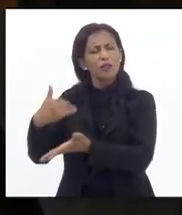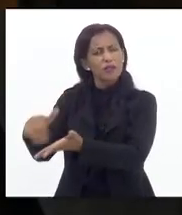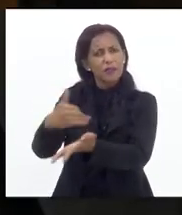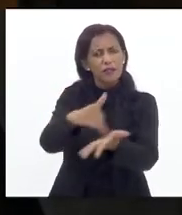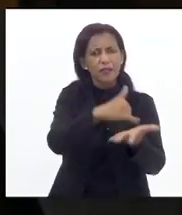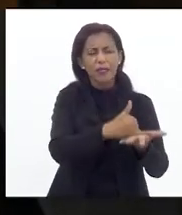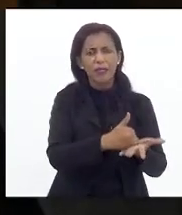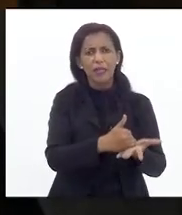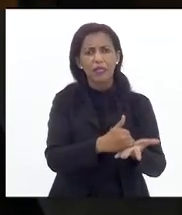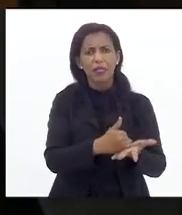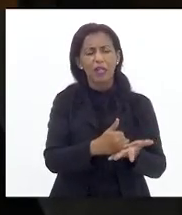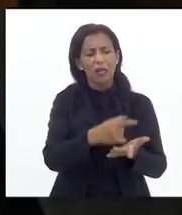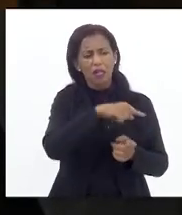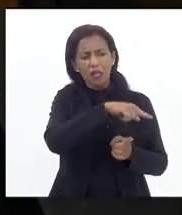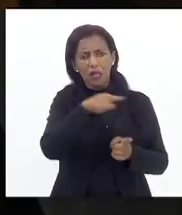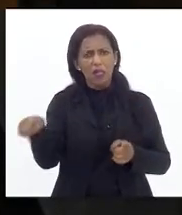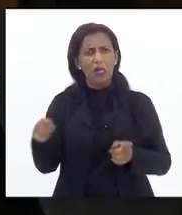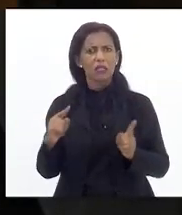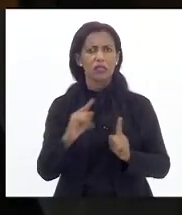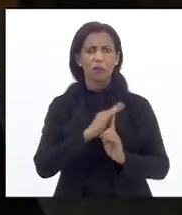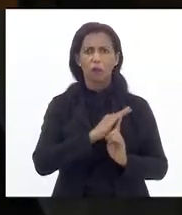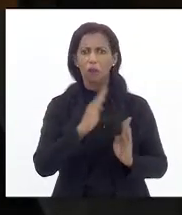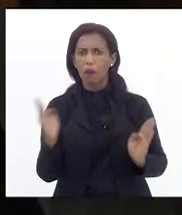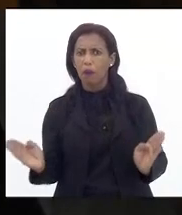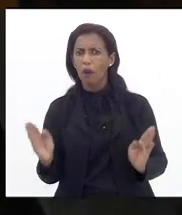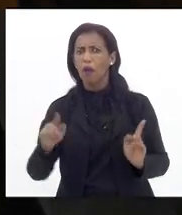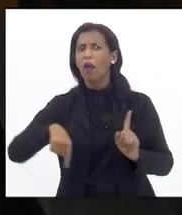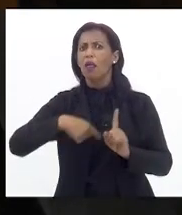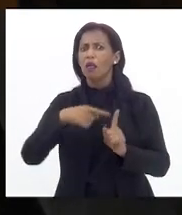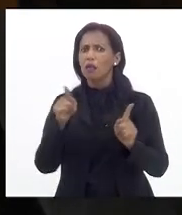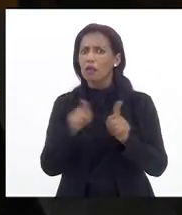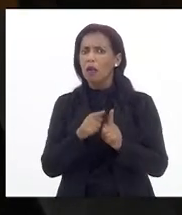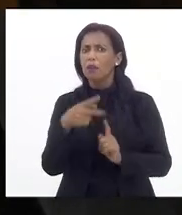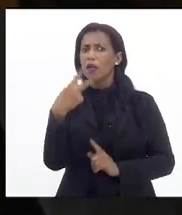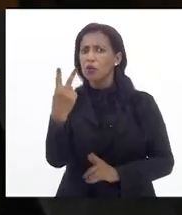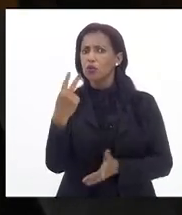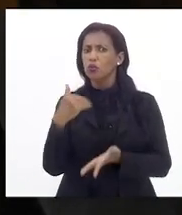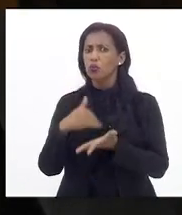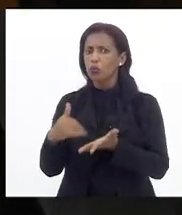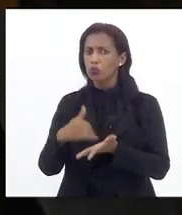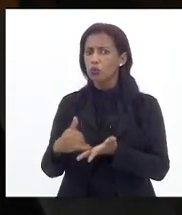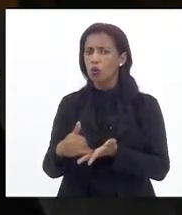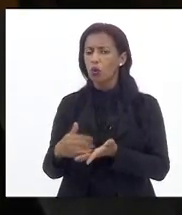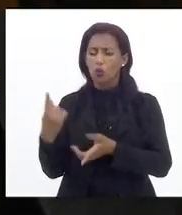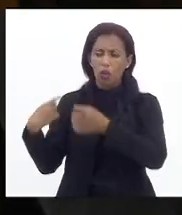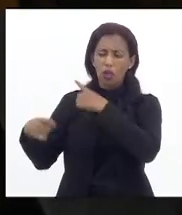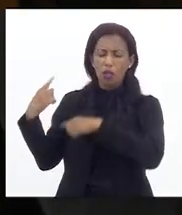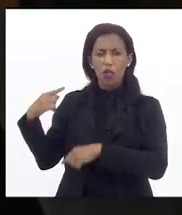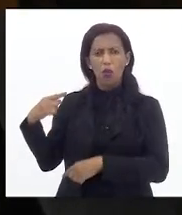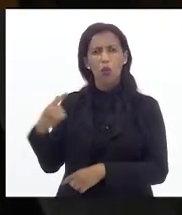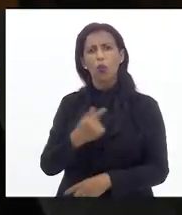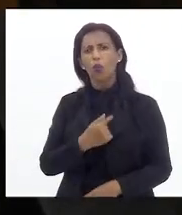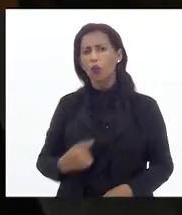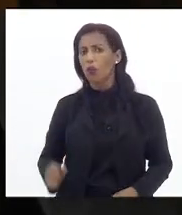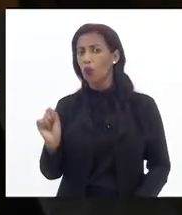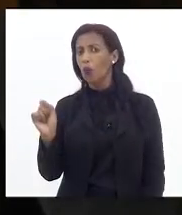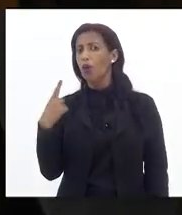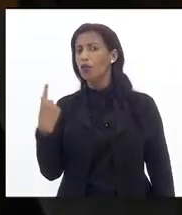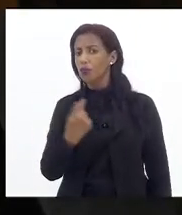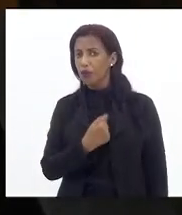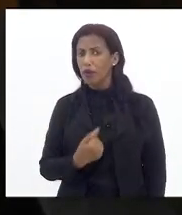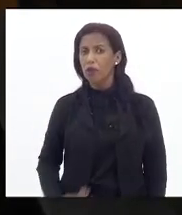durante o período inclusive as outras duas secretarias que foram criados também do governo de seu antecessor o